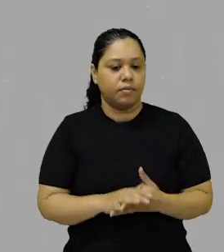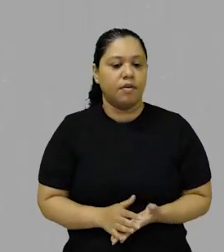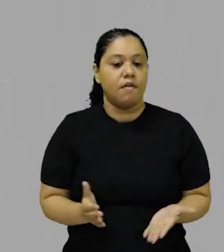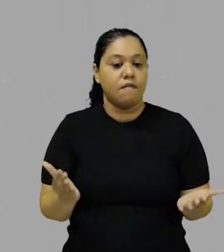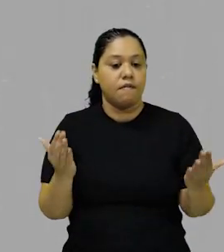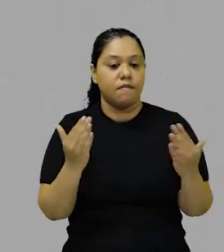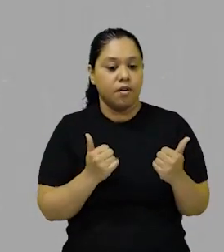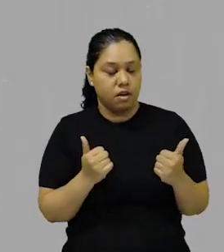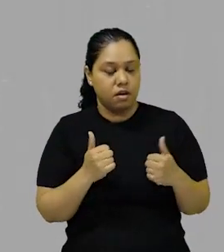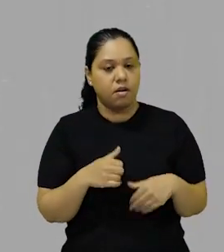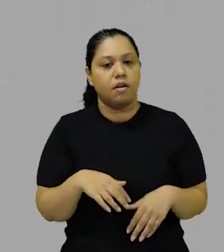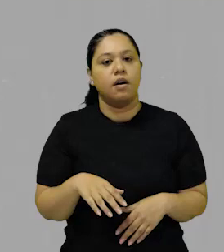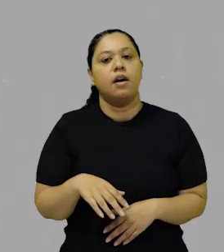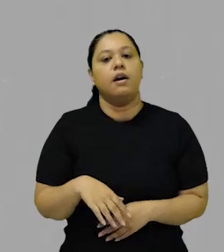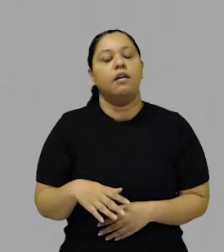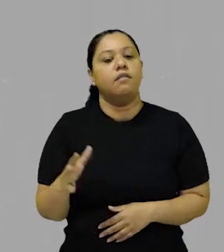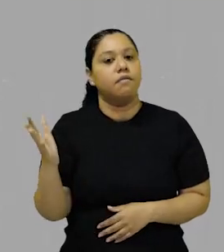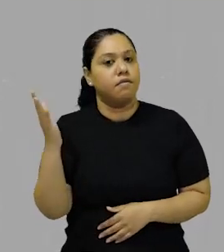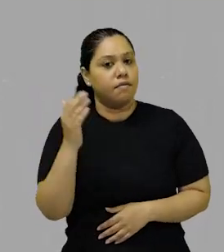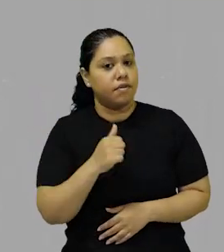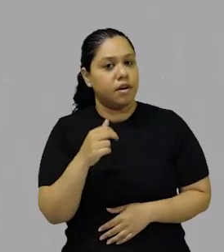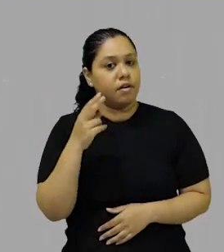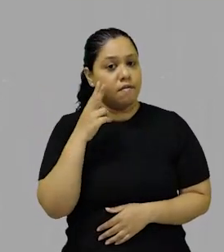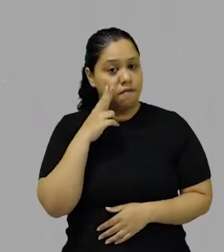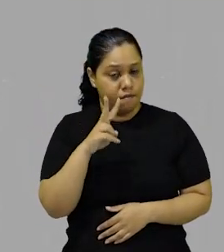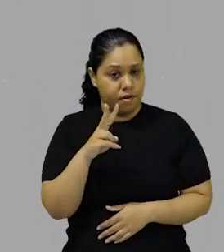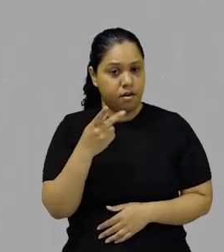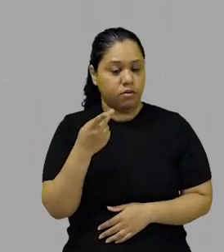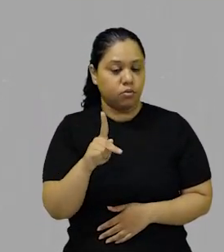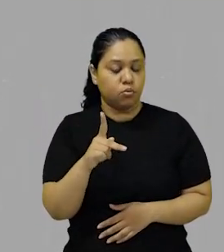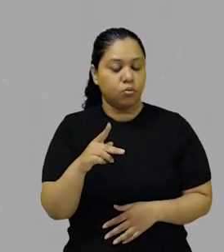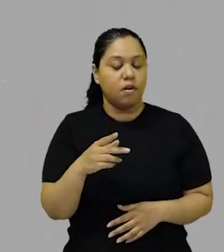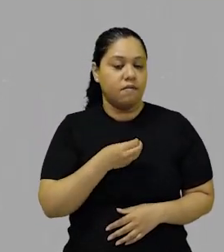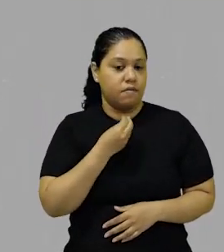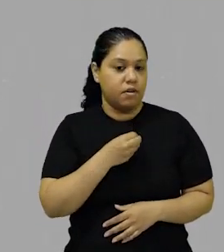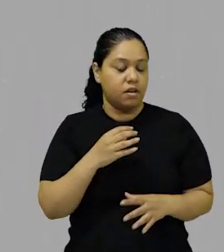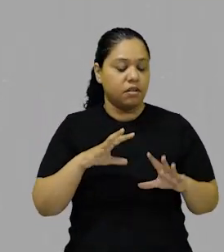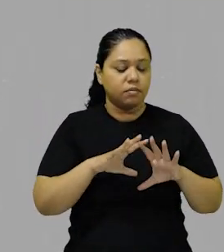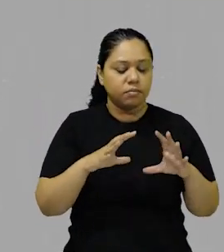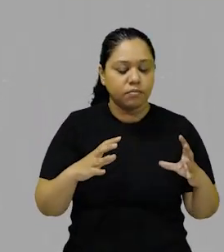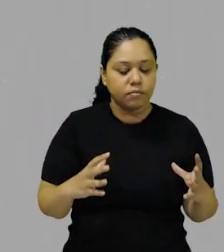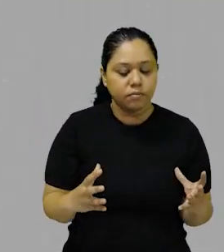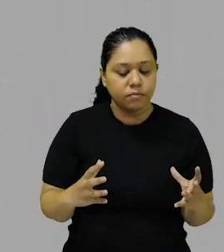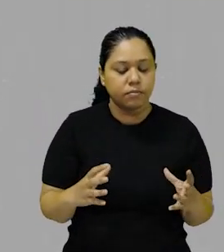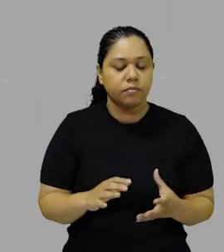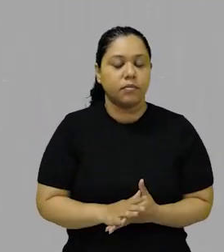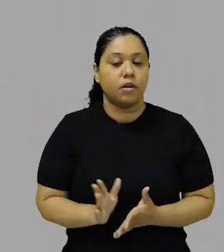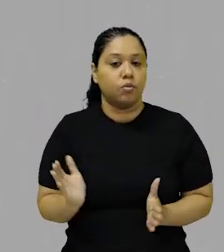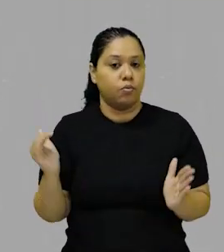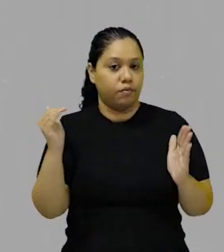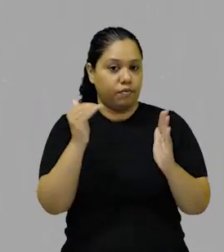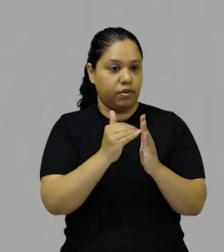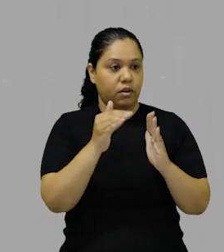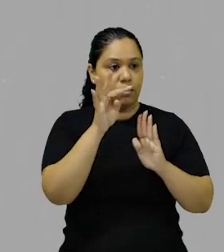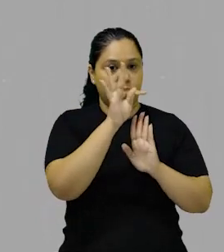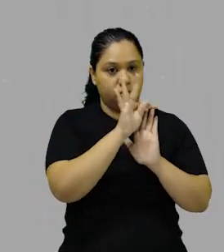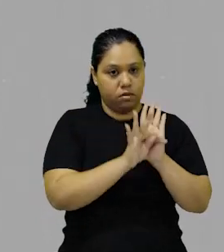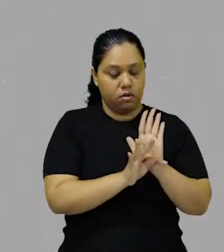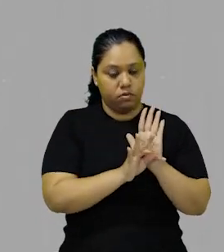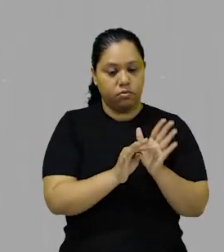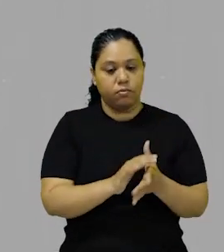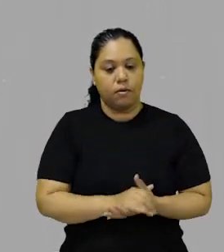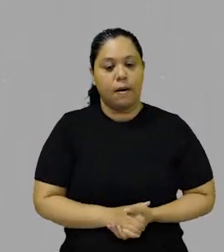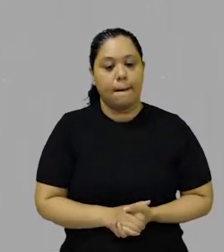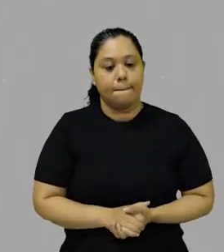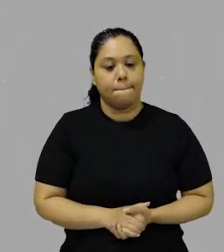Venha ver a sua vida pela minha bola ou na minha bola de cristal. Lá no final do texto, ela coloca